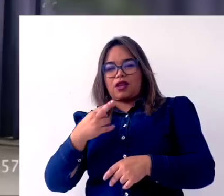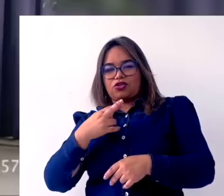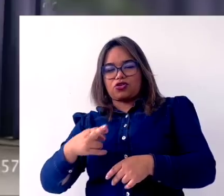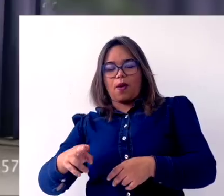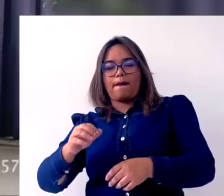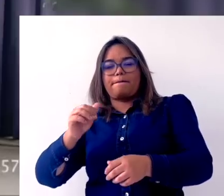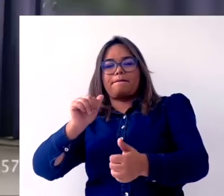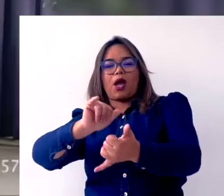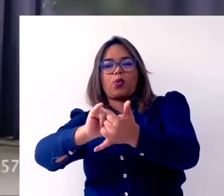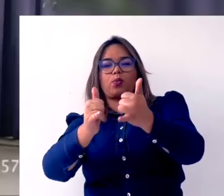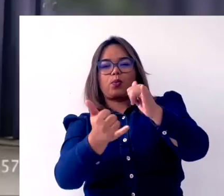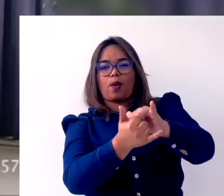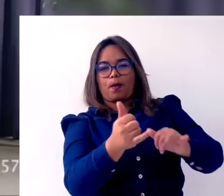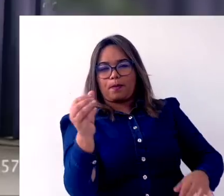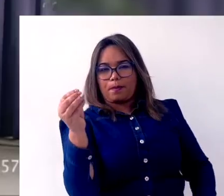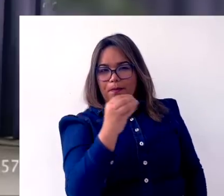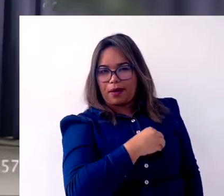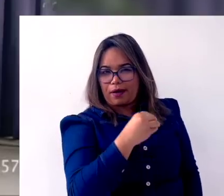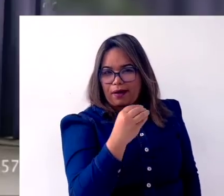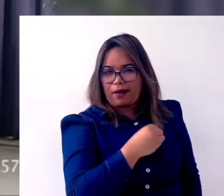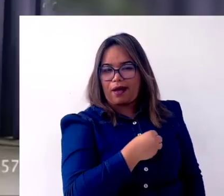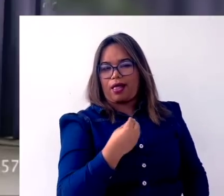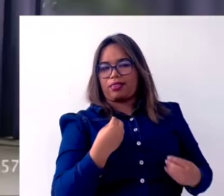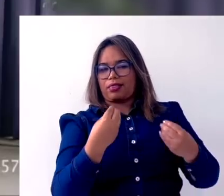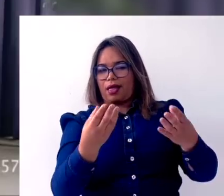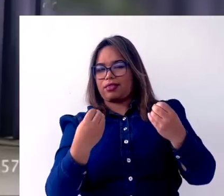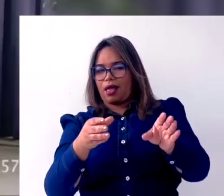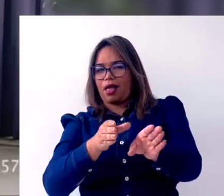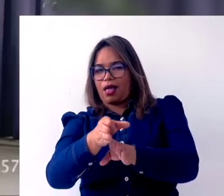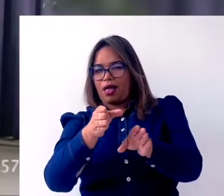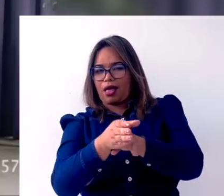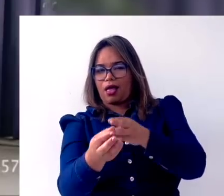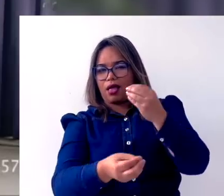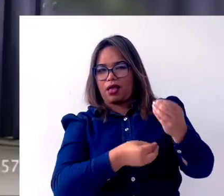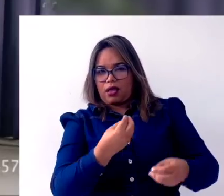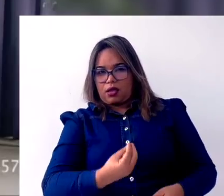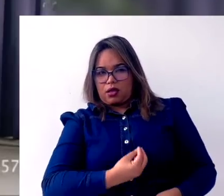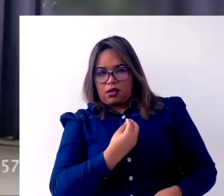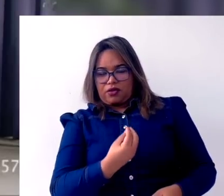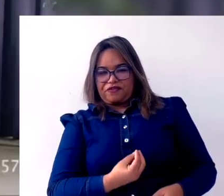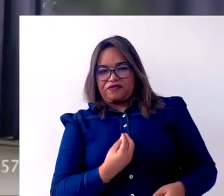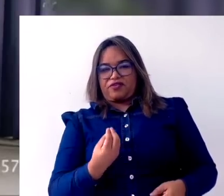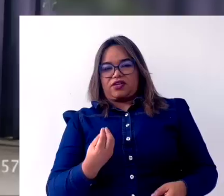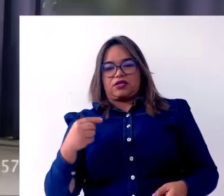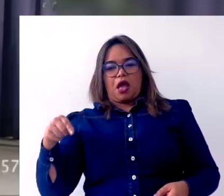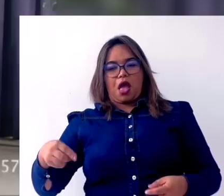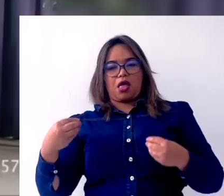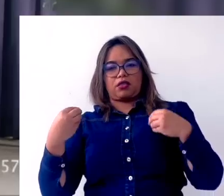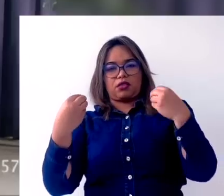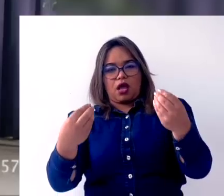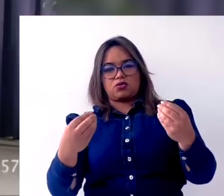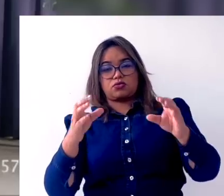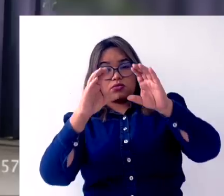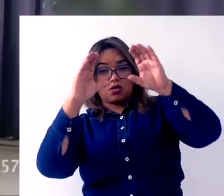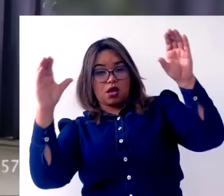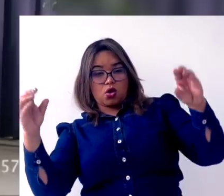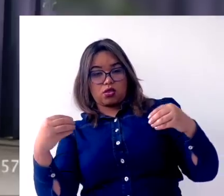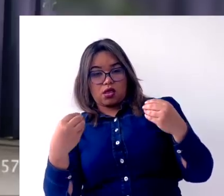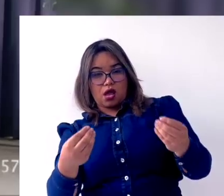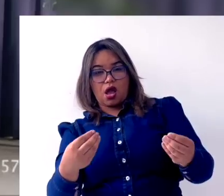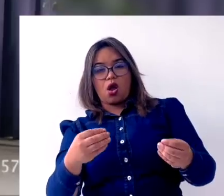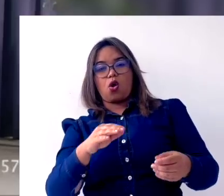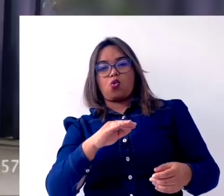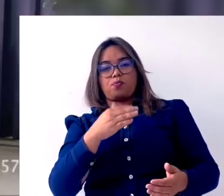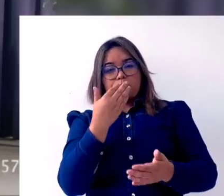vida. Abre as portas para o céu ou para o inferno. E esse sistema recebe uma